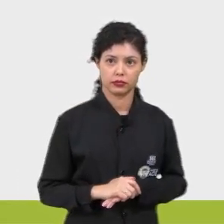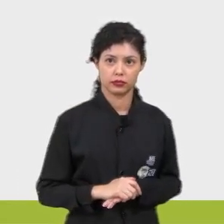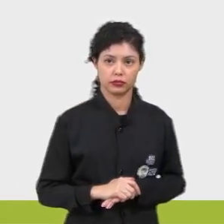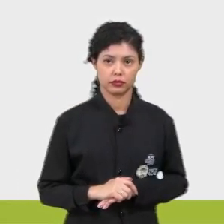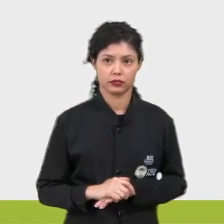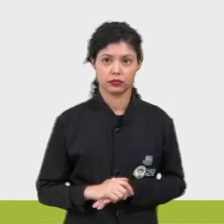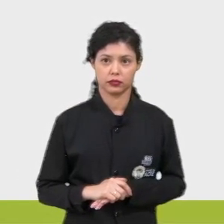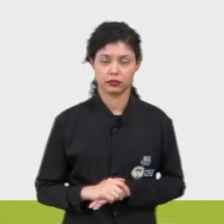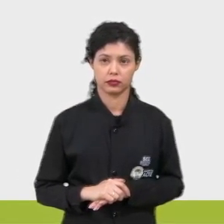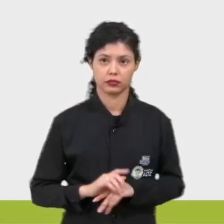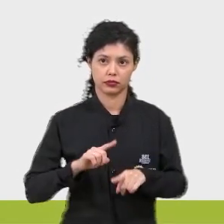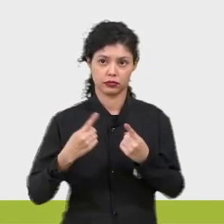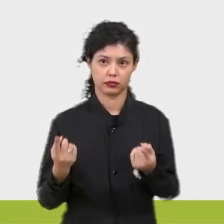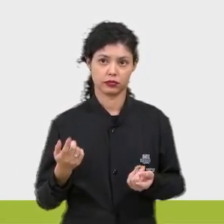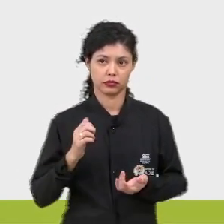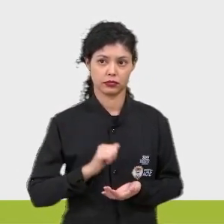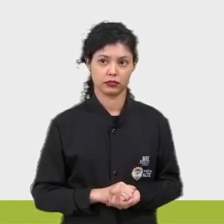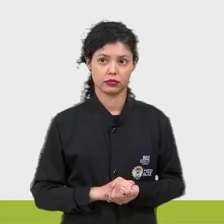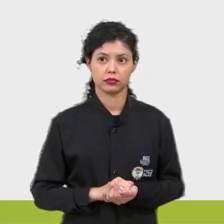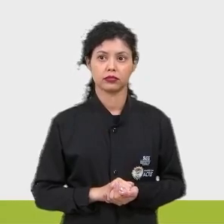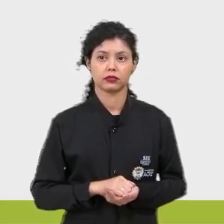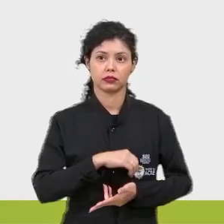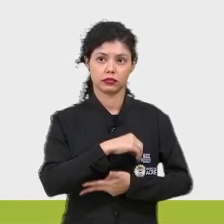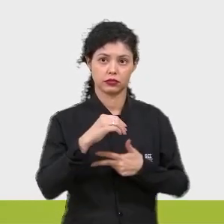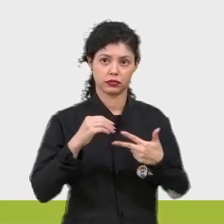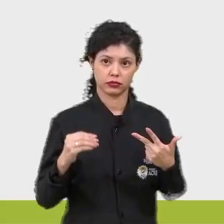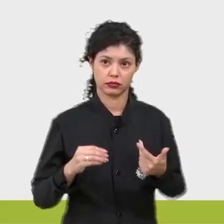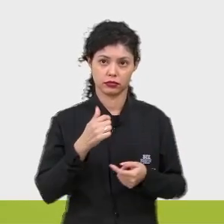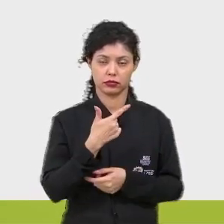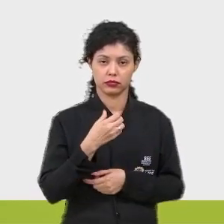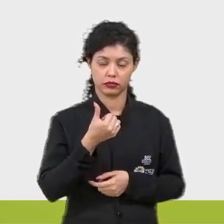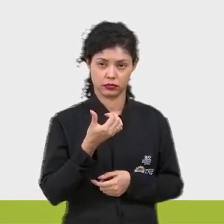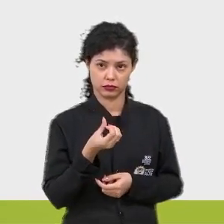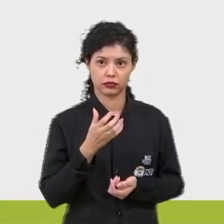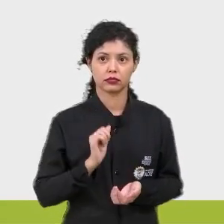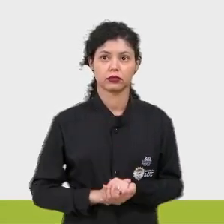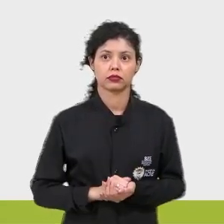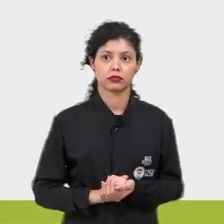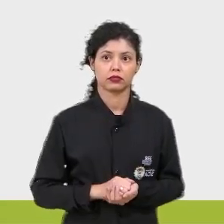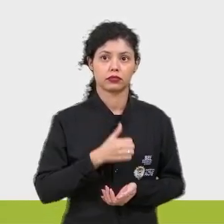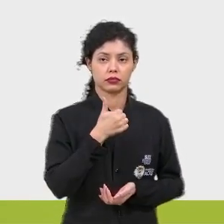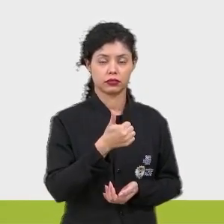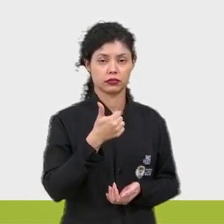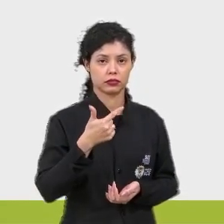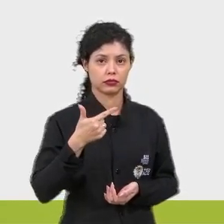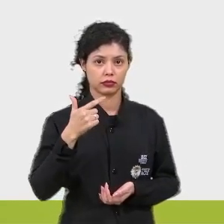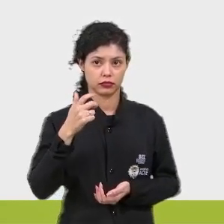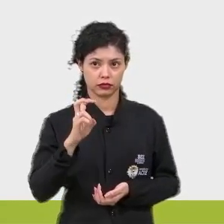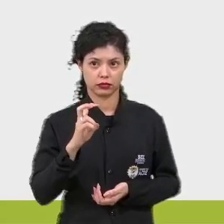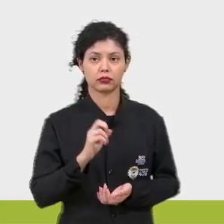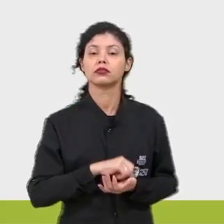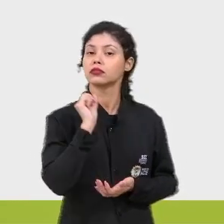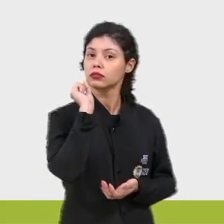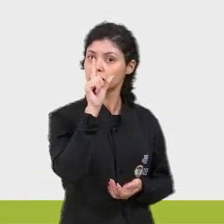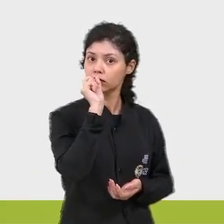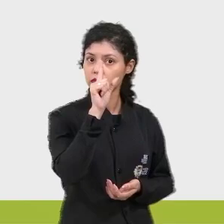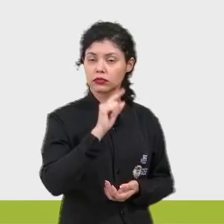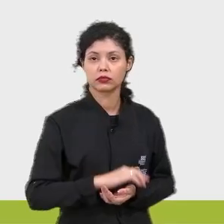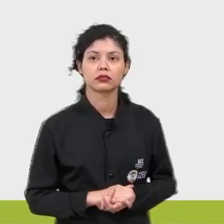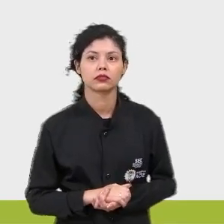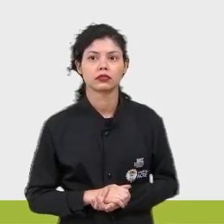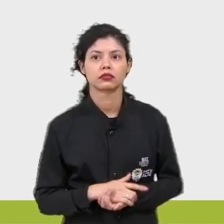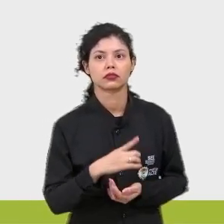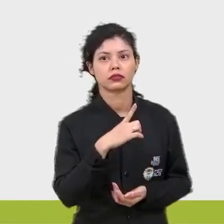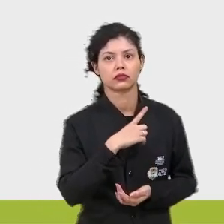bom? Mais uma questãozinha. Enem 2016, questão 125 do caderno azul.